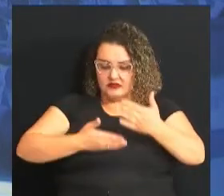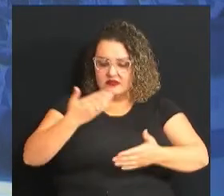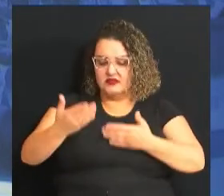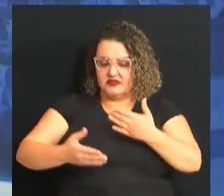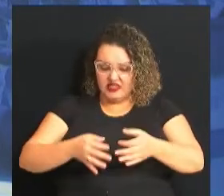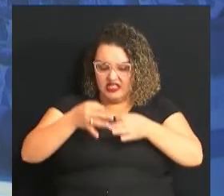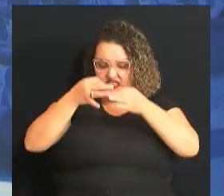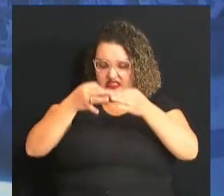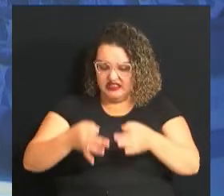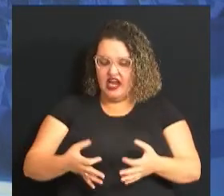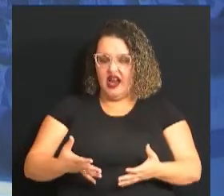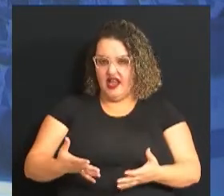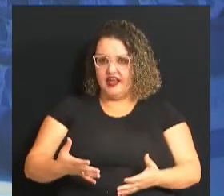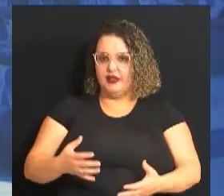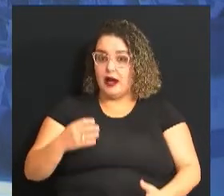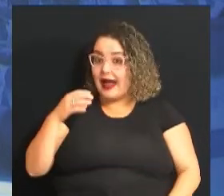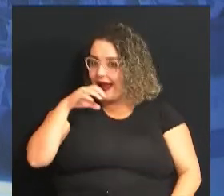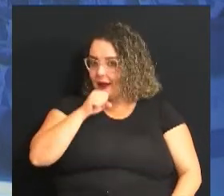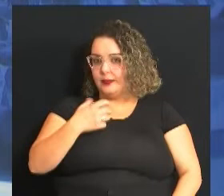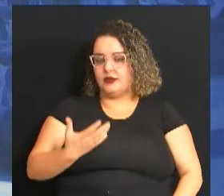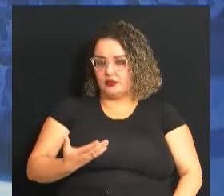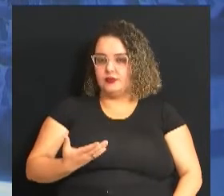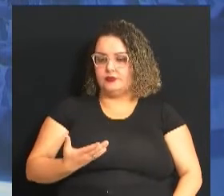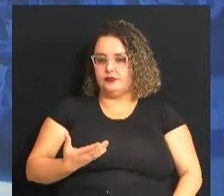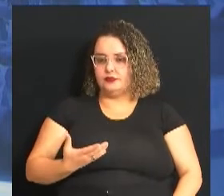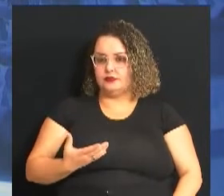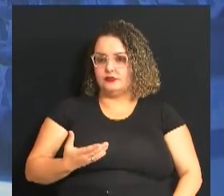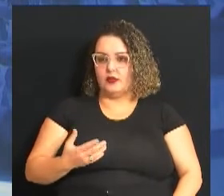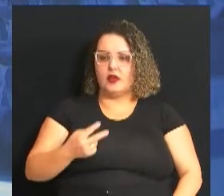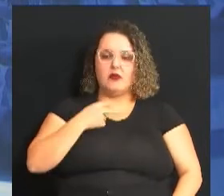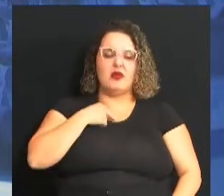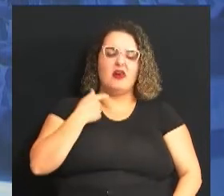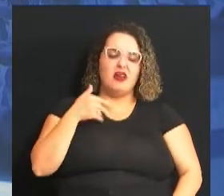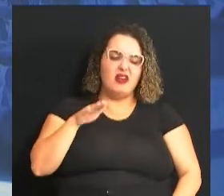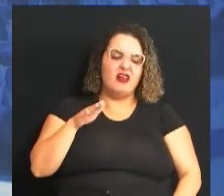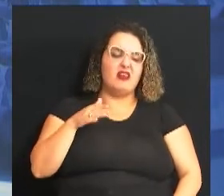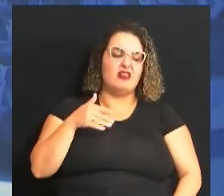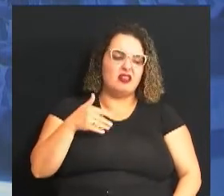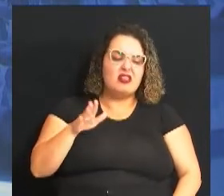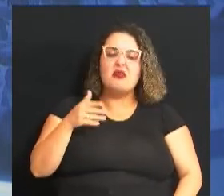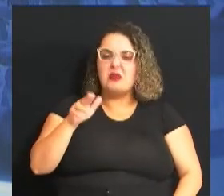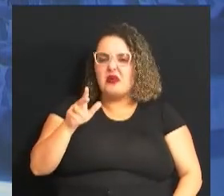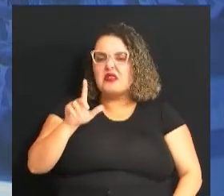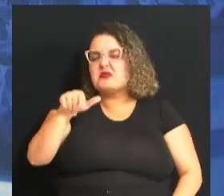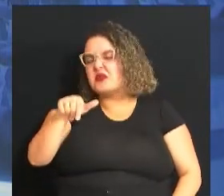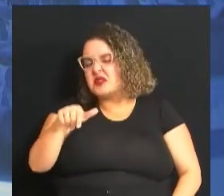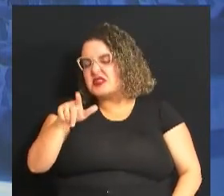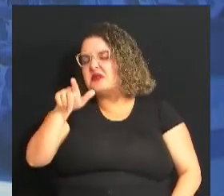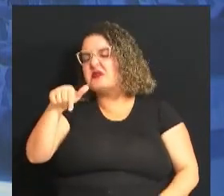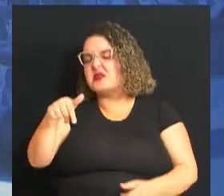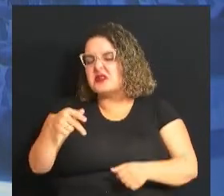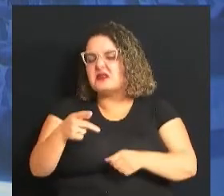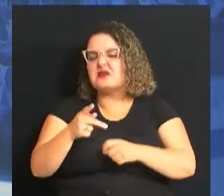forma correta e o mais rápido possível. Não pode ficar deixando os sintomas para depois, vou procurar um médico.